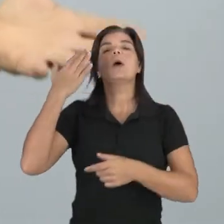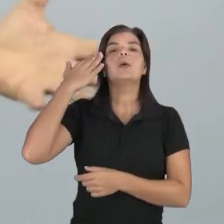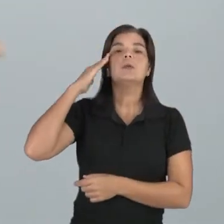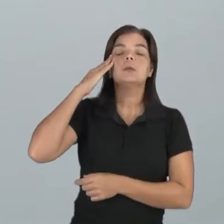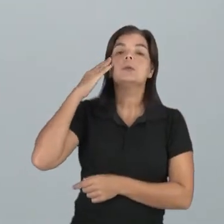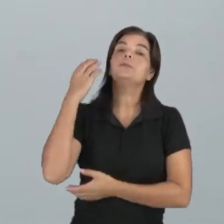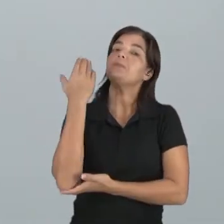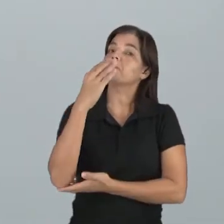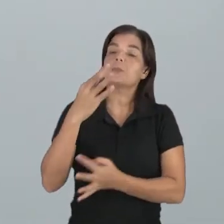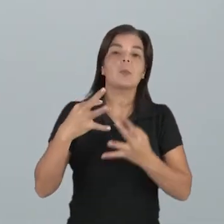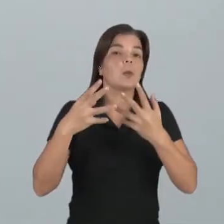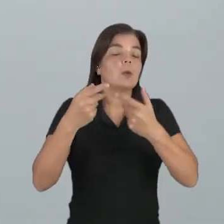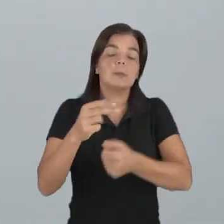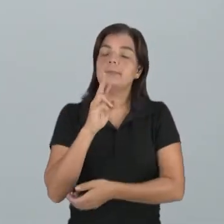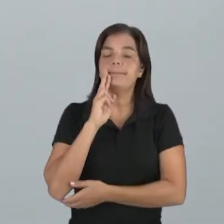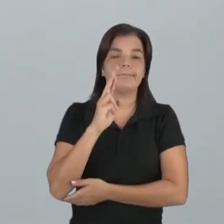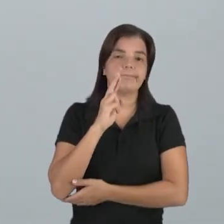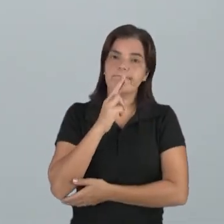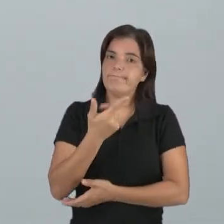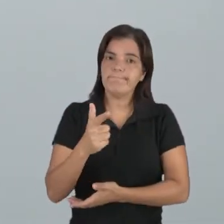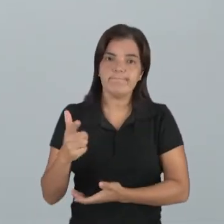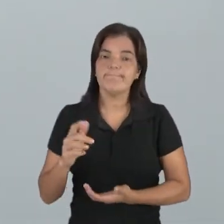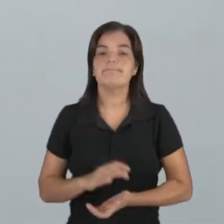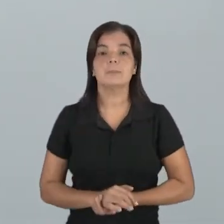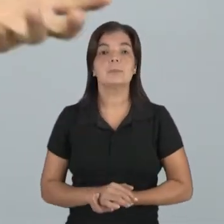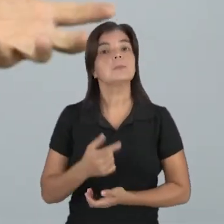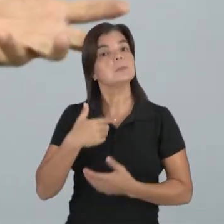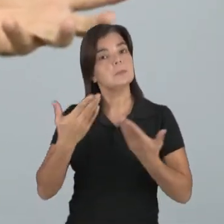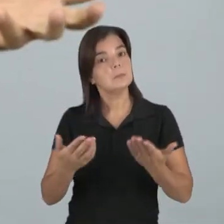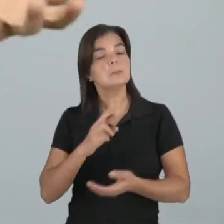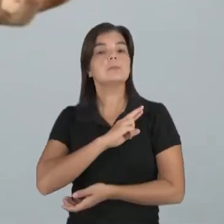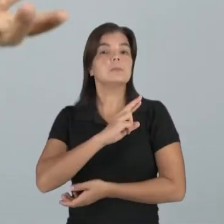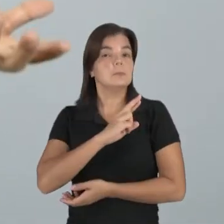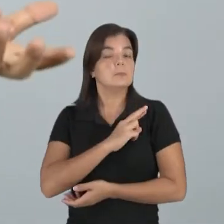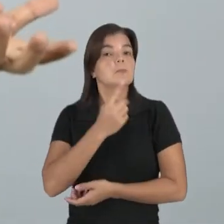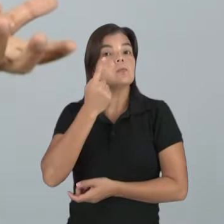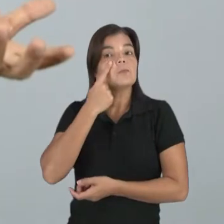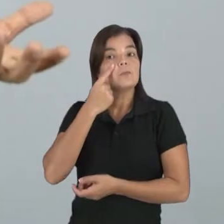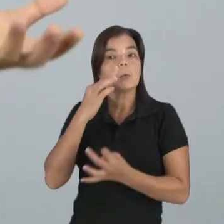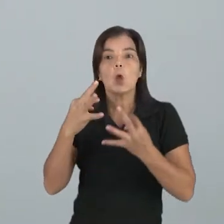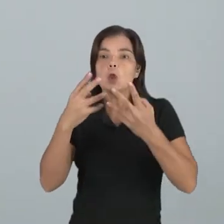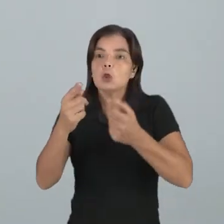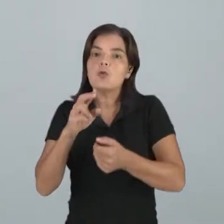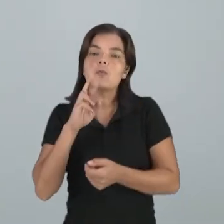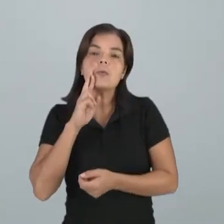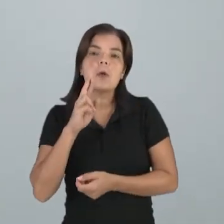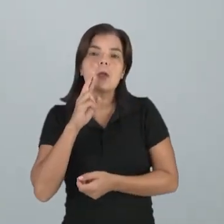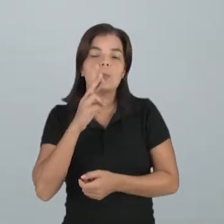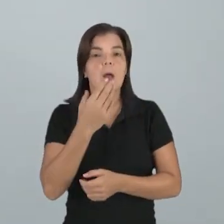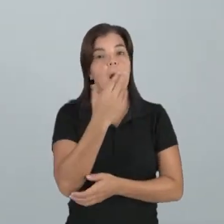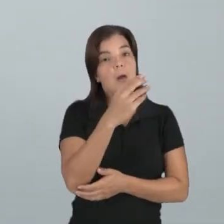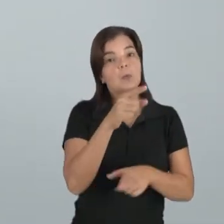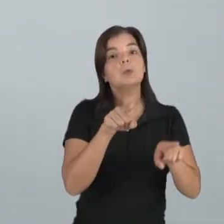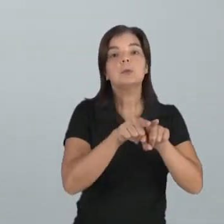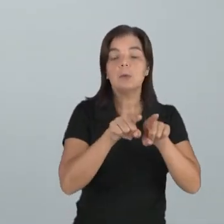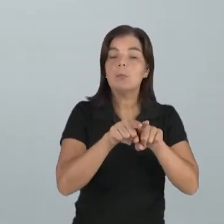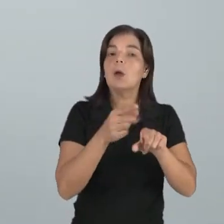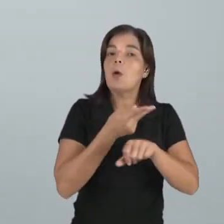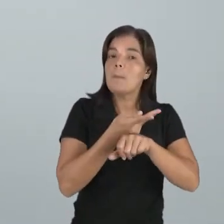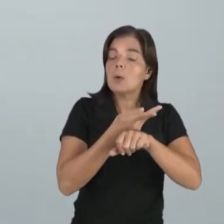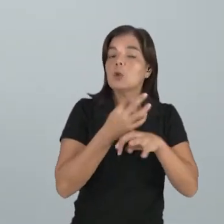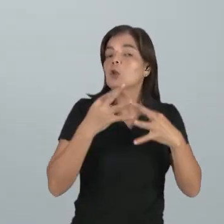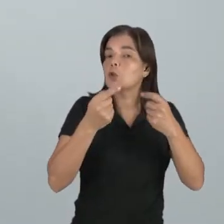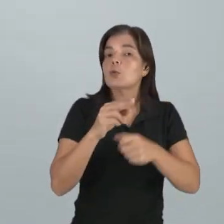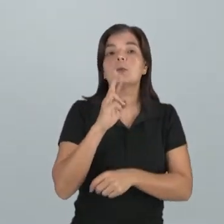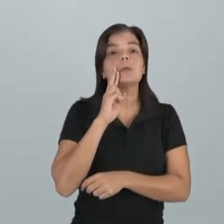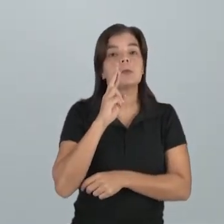E a ciência não tem todas as respostas. Então, a religião procura todas as respostas, a ciência procura todas